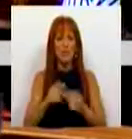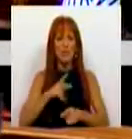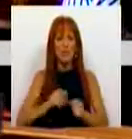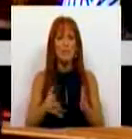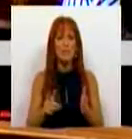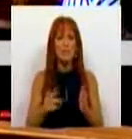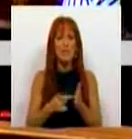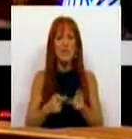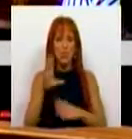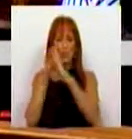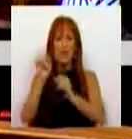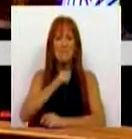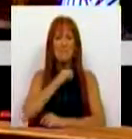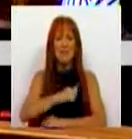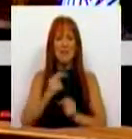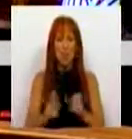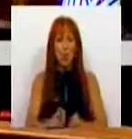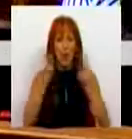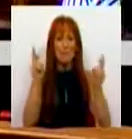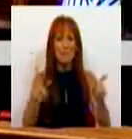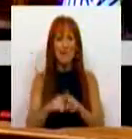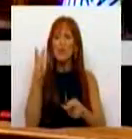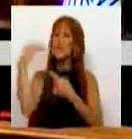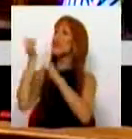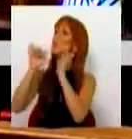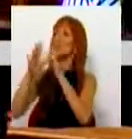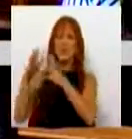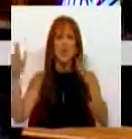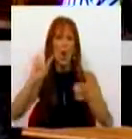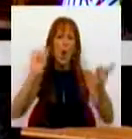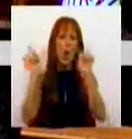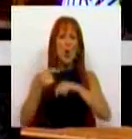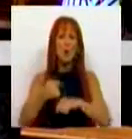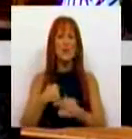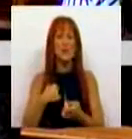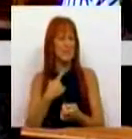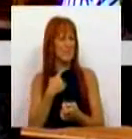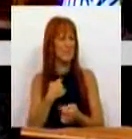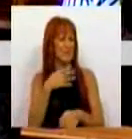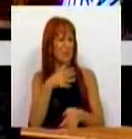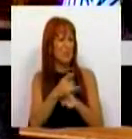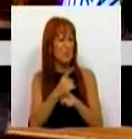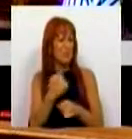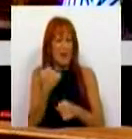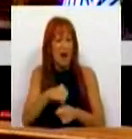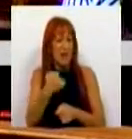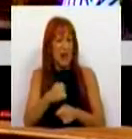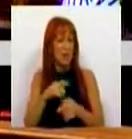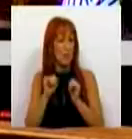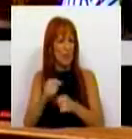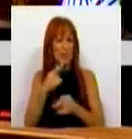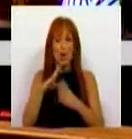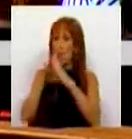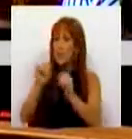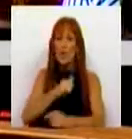um modelo que permite o aumento das exportações, ao contrário daquilo que continua a ser negado pela oposição.